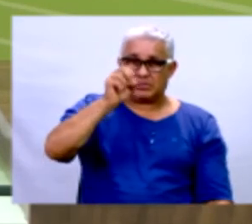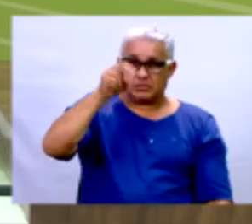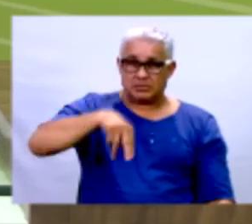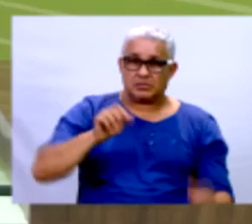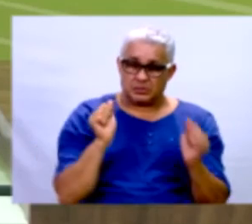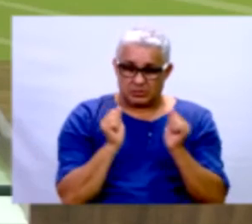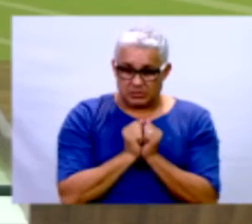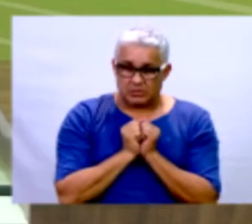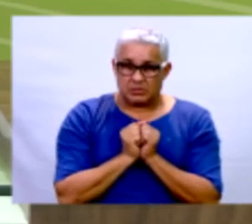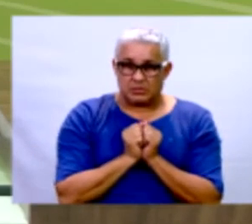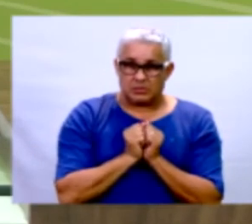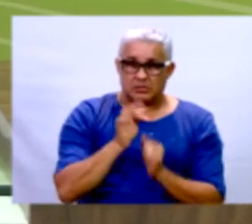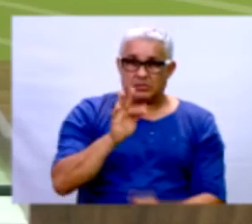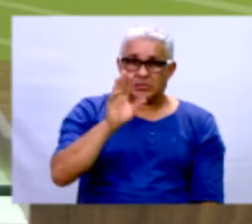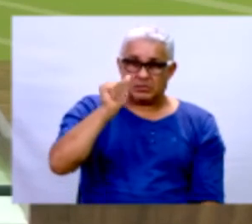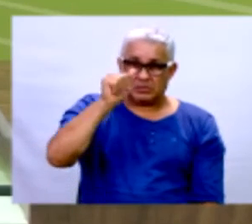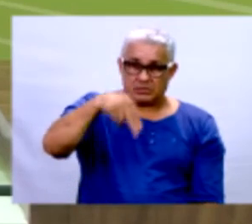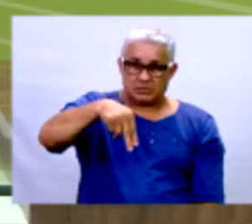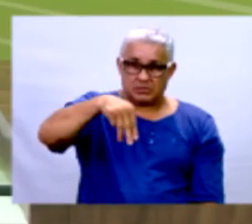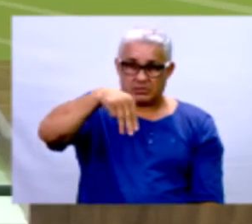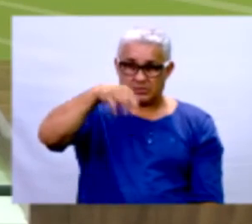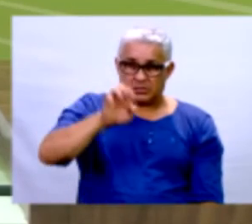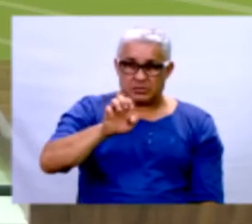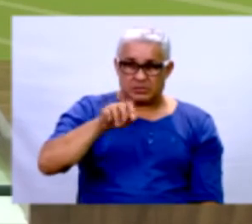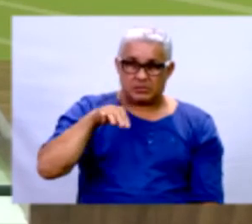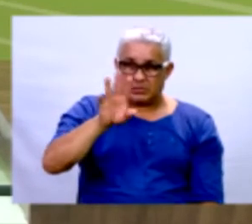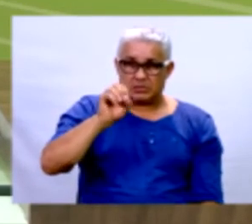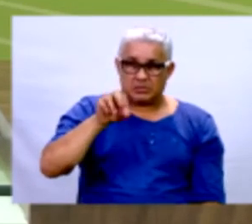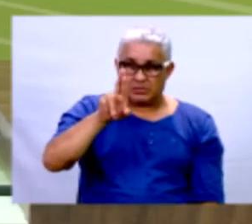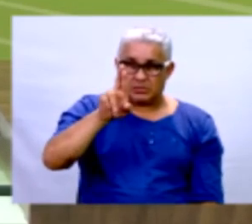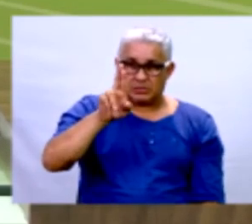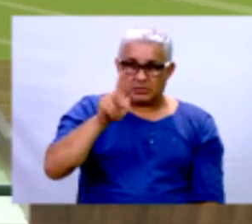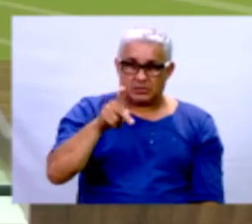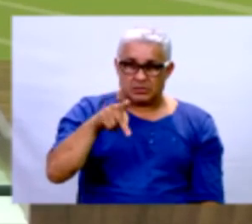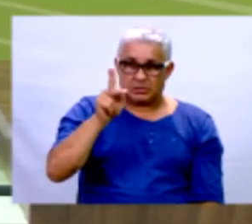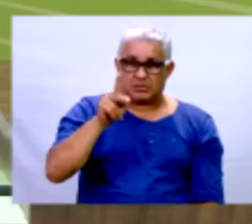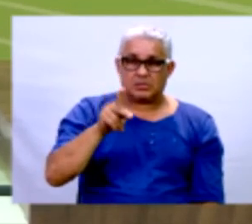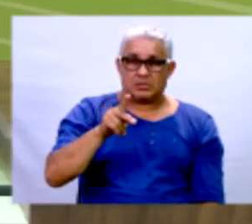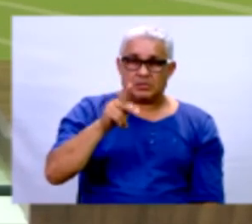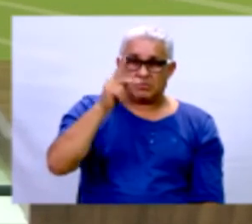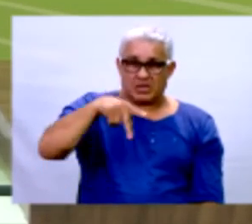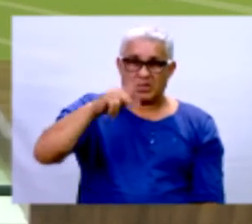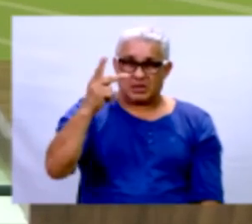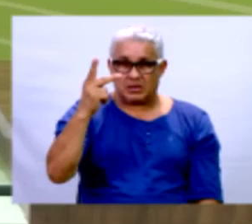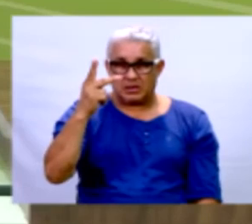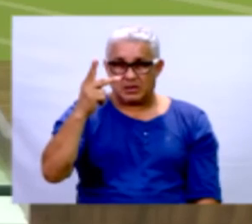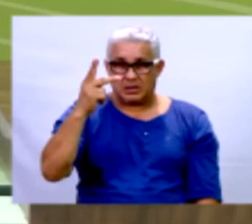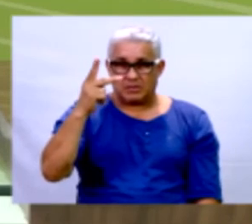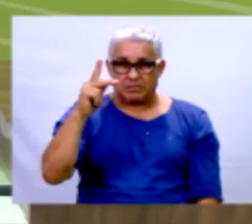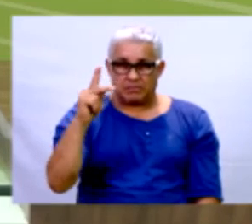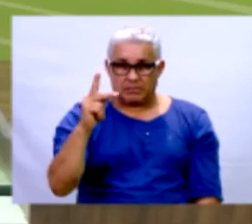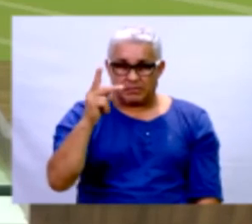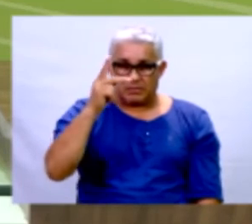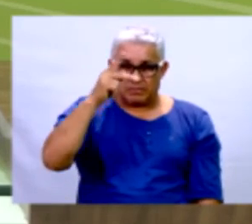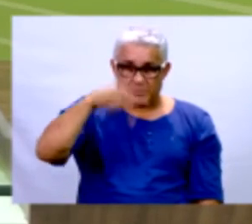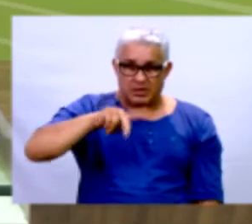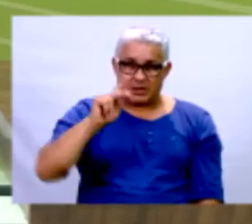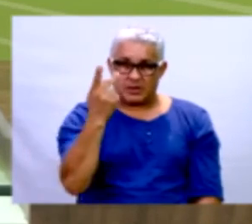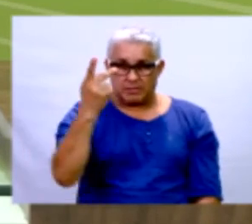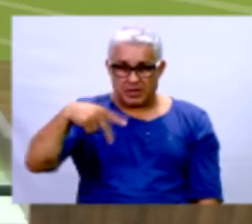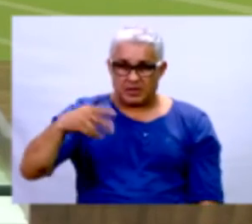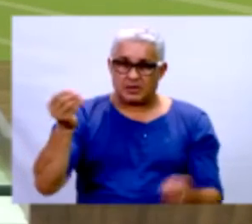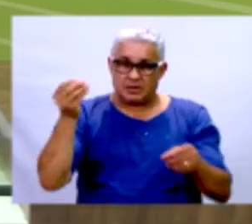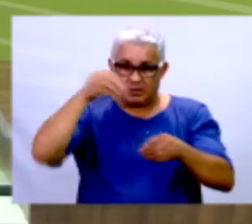junto ao framework PHP. Então você não precisa se preocupar em acrescentar uma biblioteca externa ou algo a